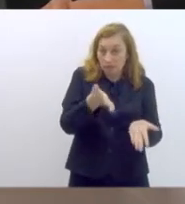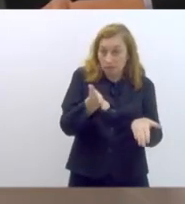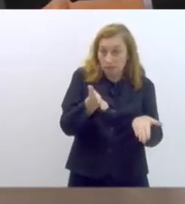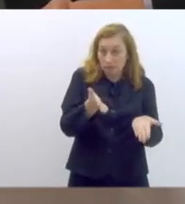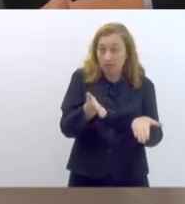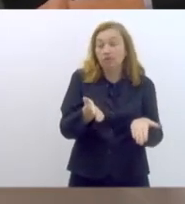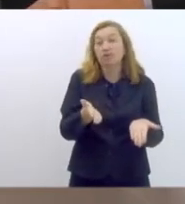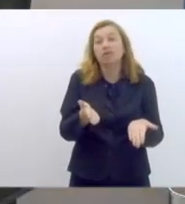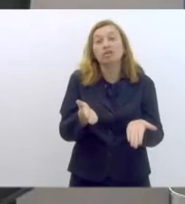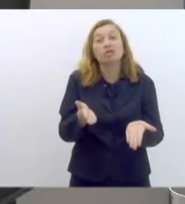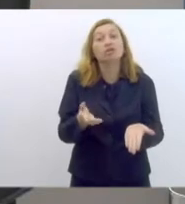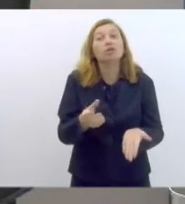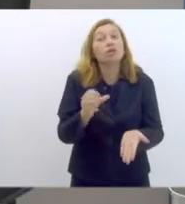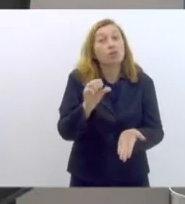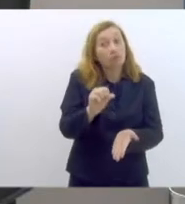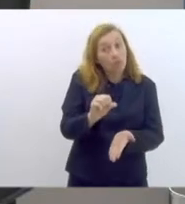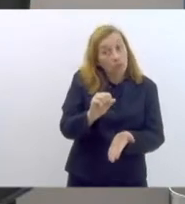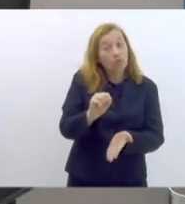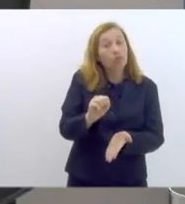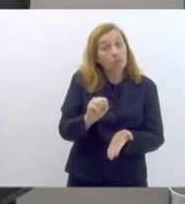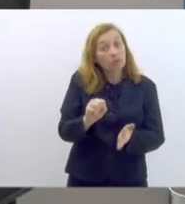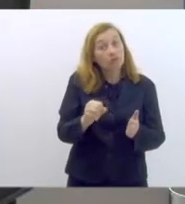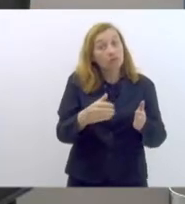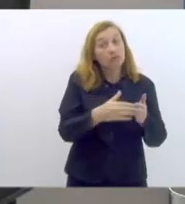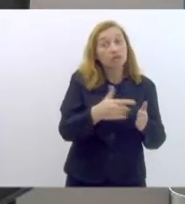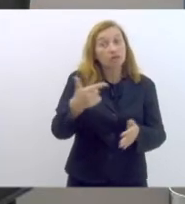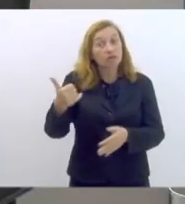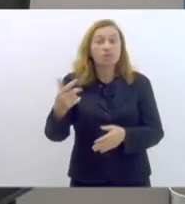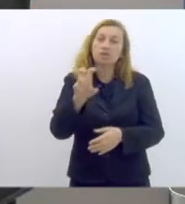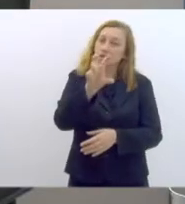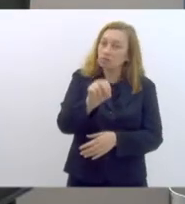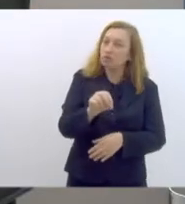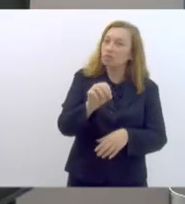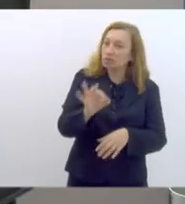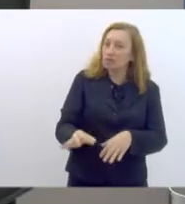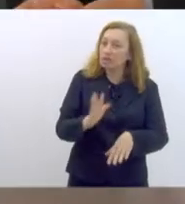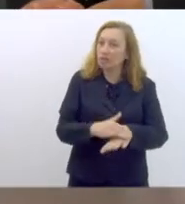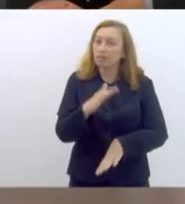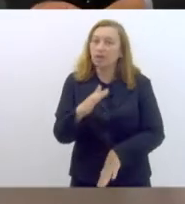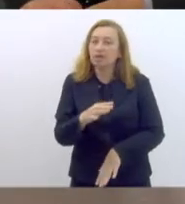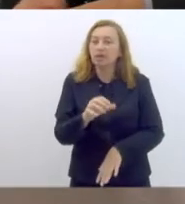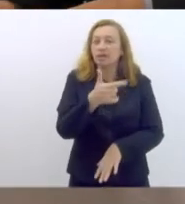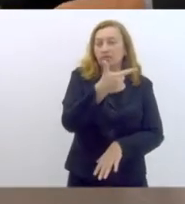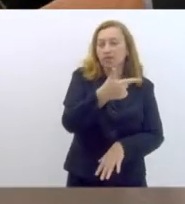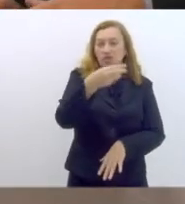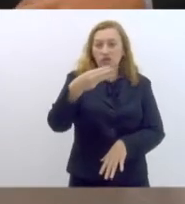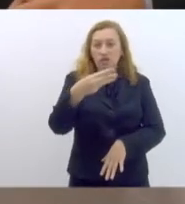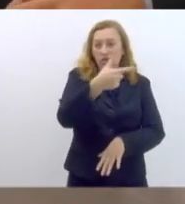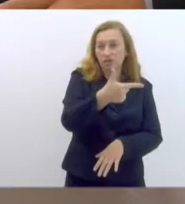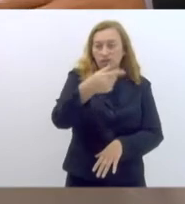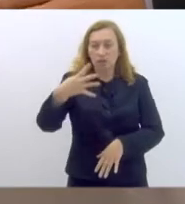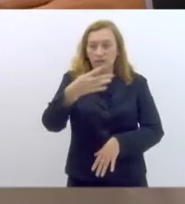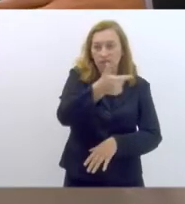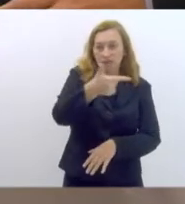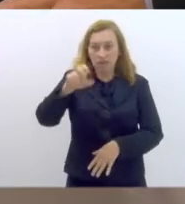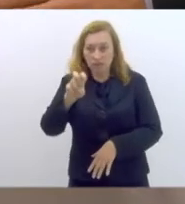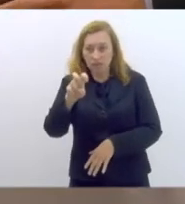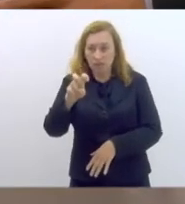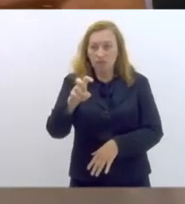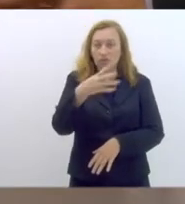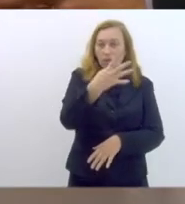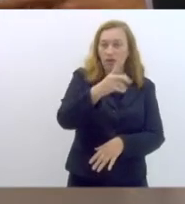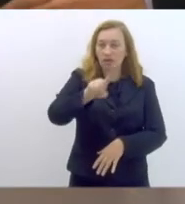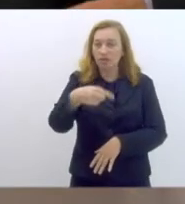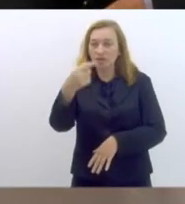Né? 8 quanto a 12, né? Exatamente. 50% a mais. E se a gente olhar para 23, 24, 25, ele coloca